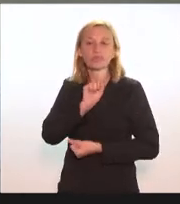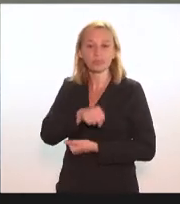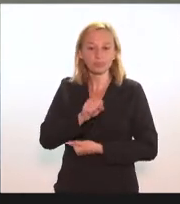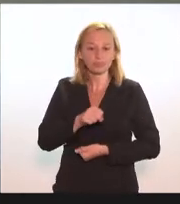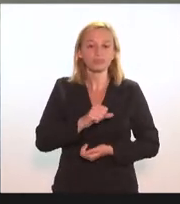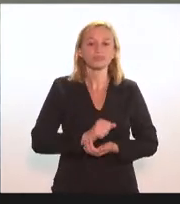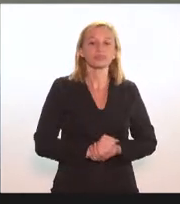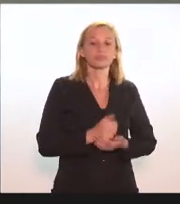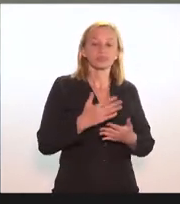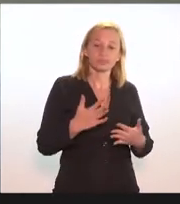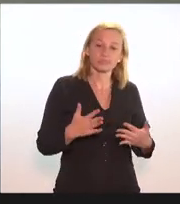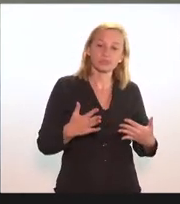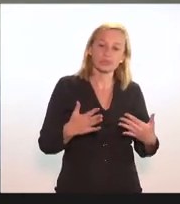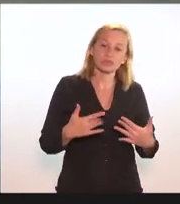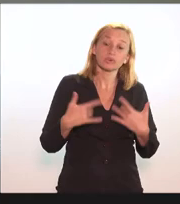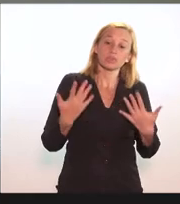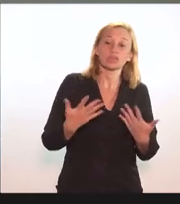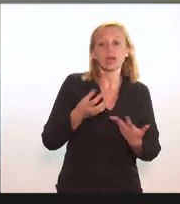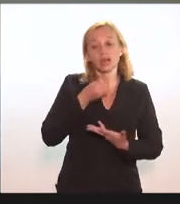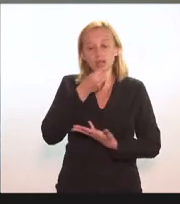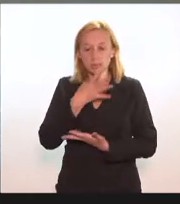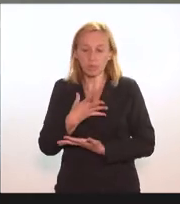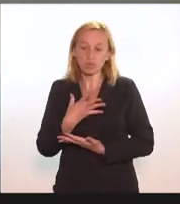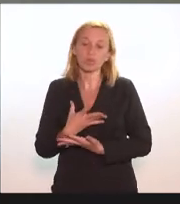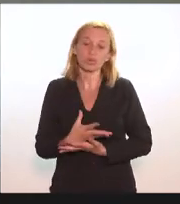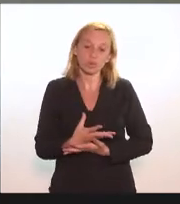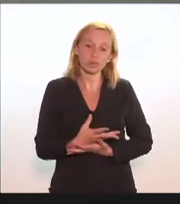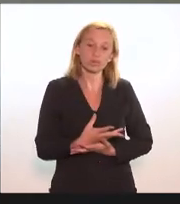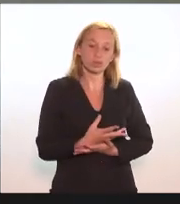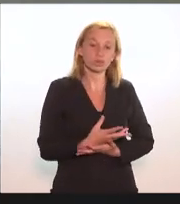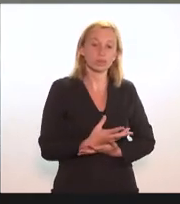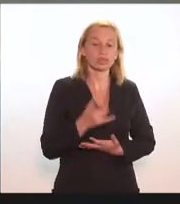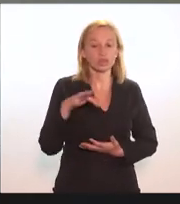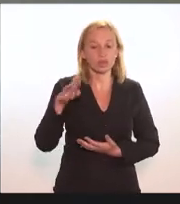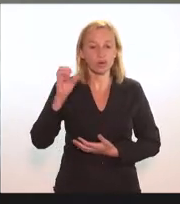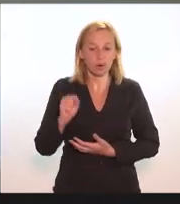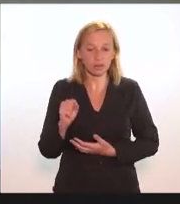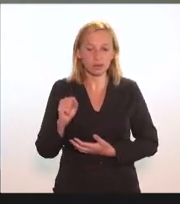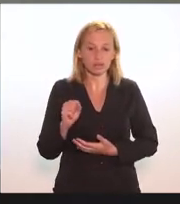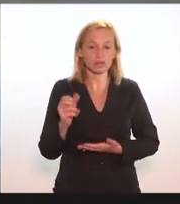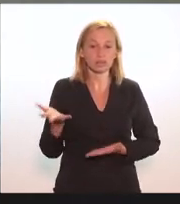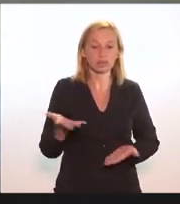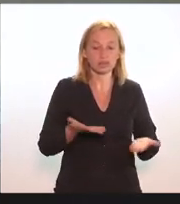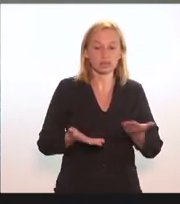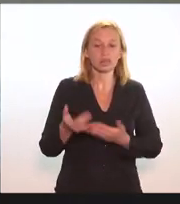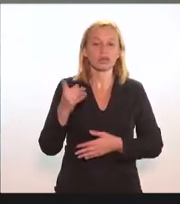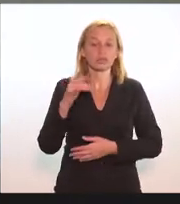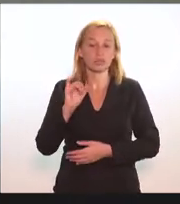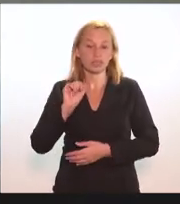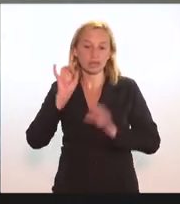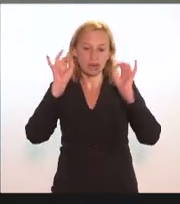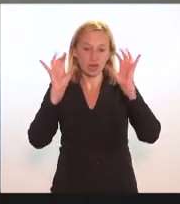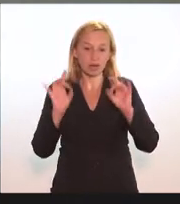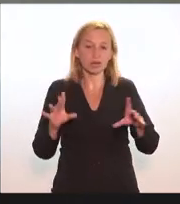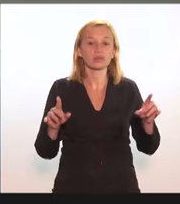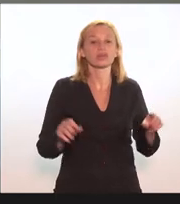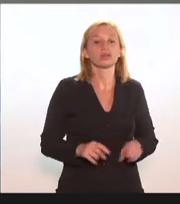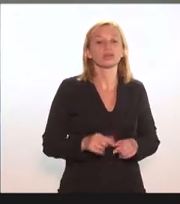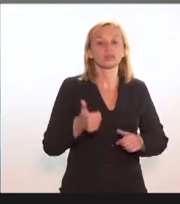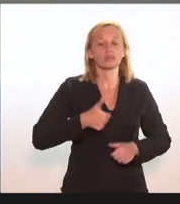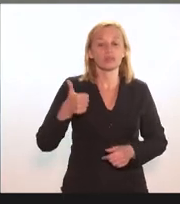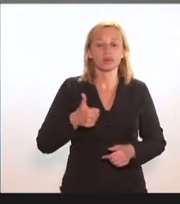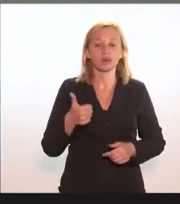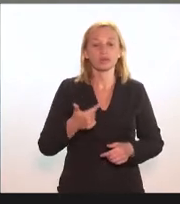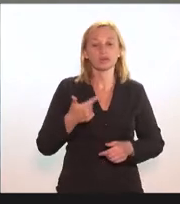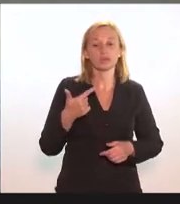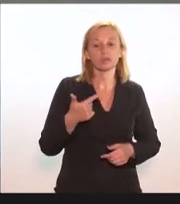ter surpresas positivas na parte de royalties e participações especiais, apesar dos primeiros dois meses